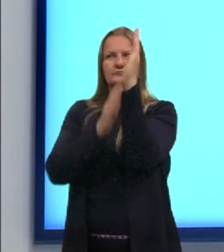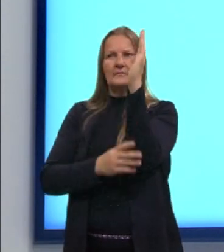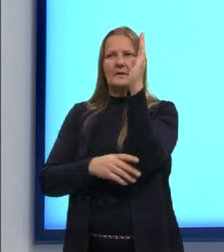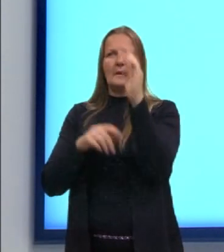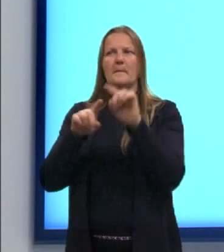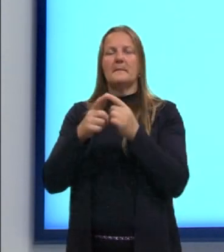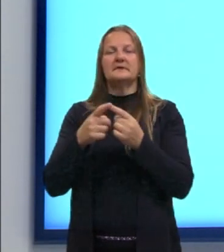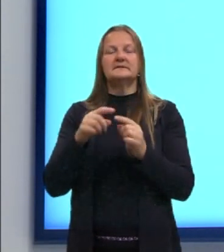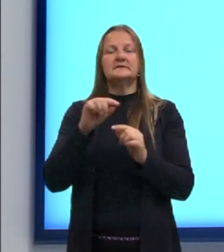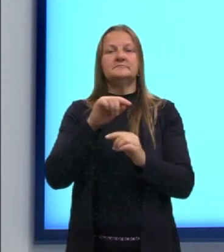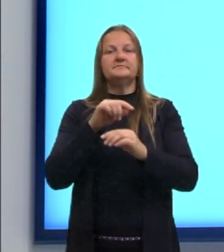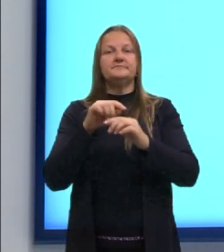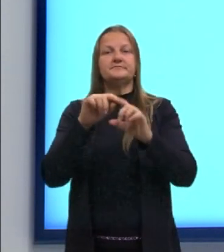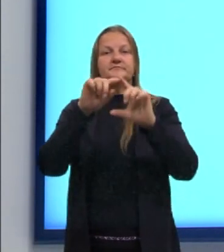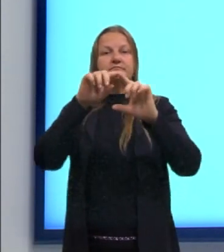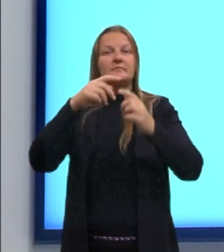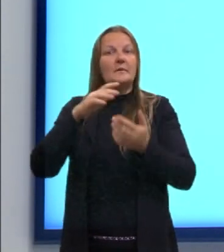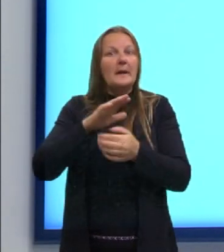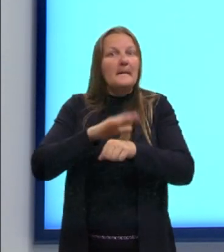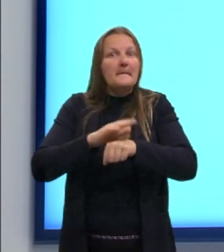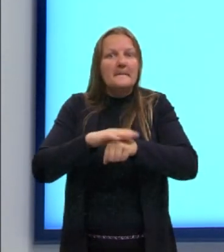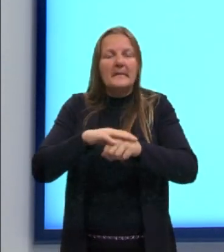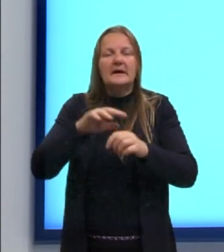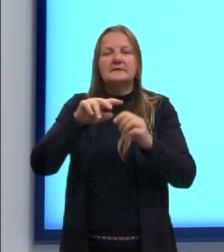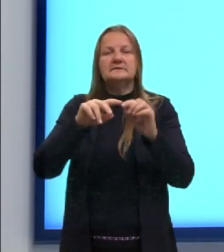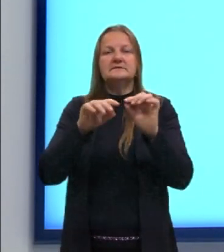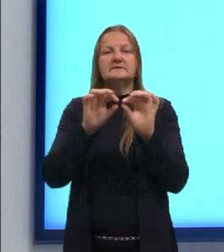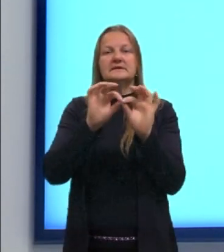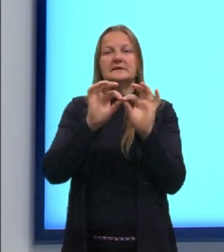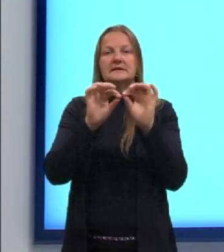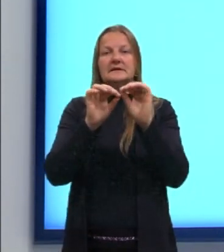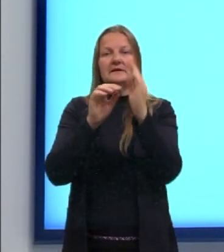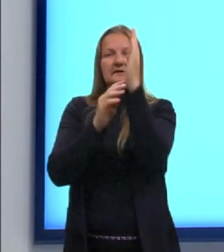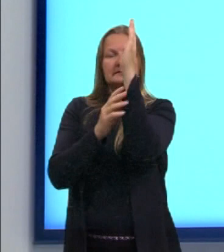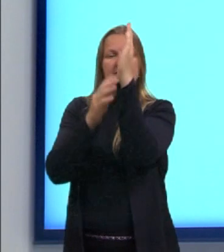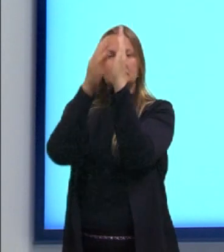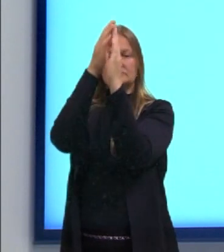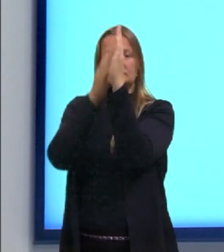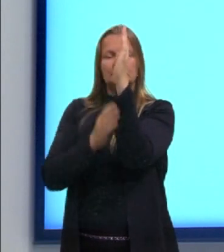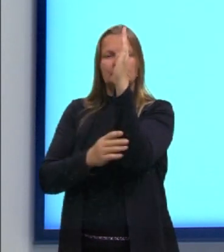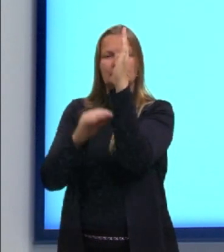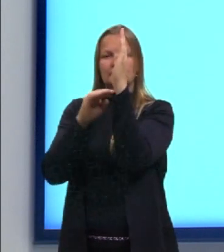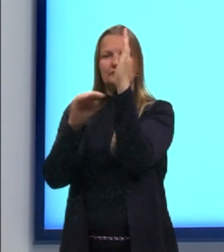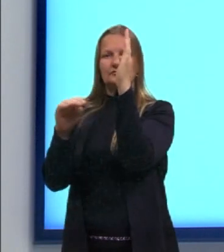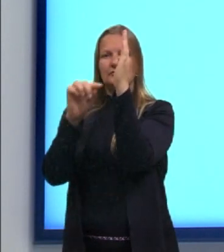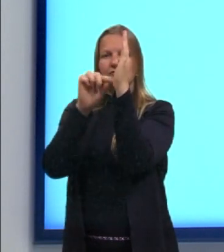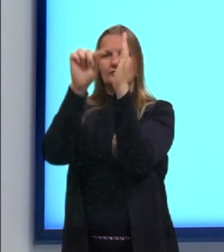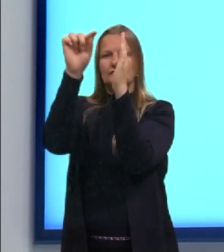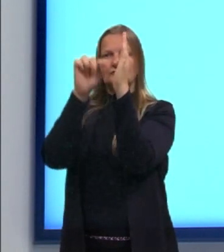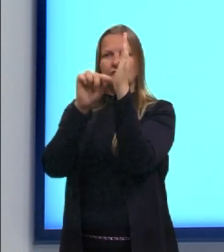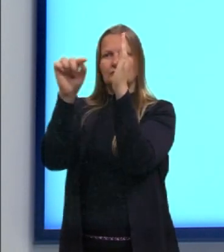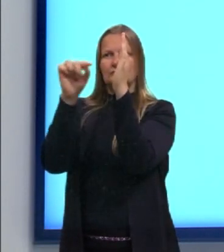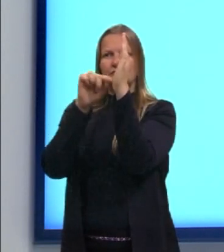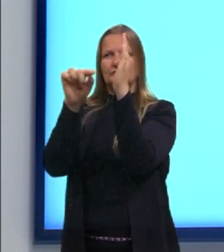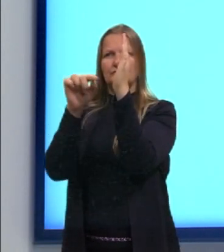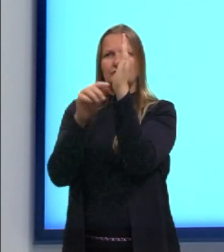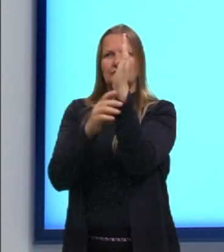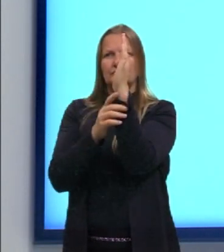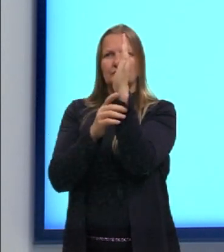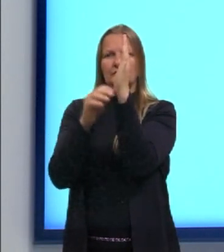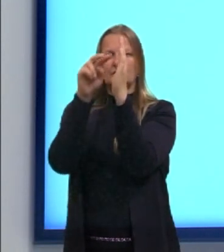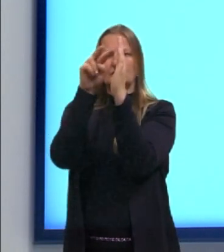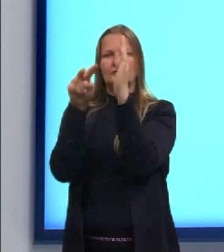então arcos de circunferência. Então, em cada quadrante aqui do nosso plano foi feita uma divisão em